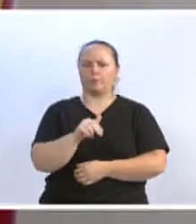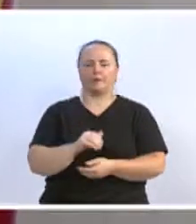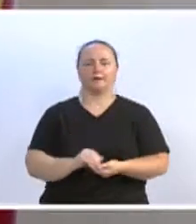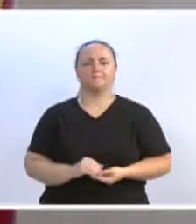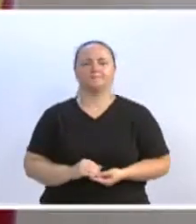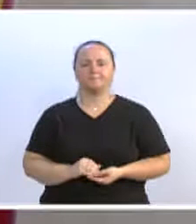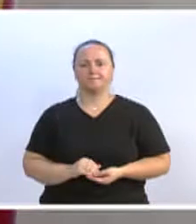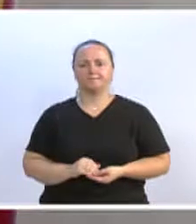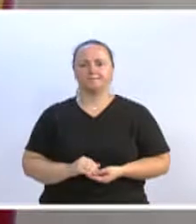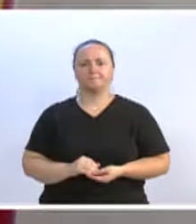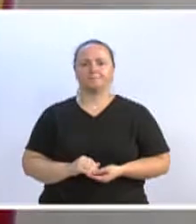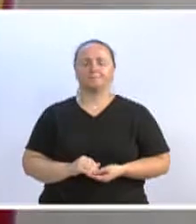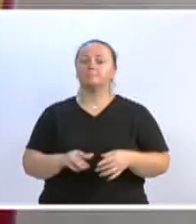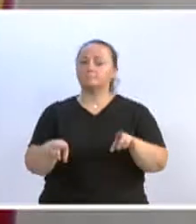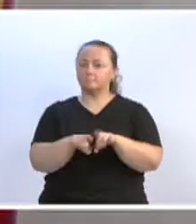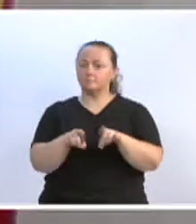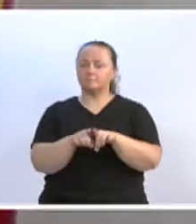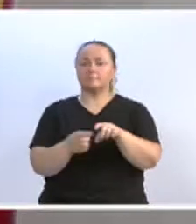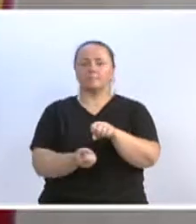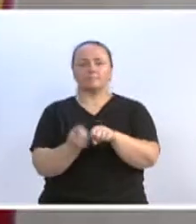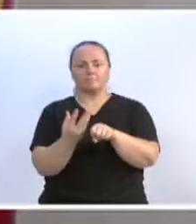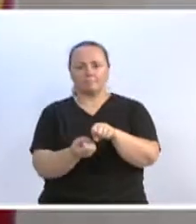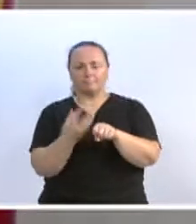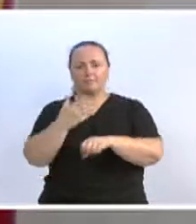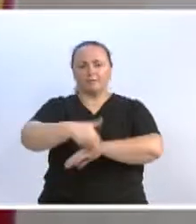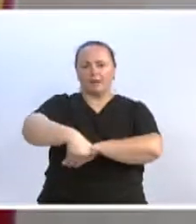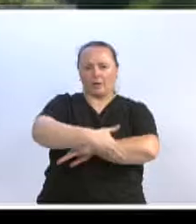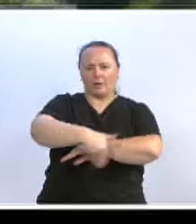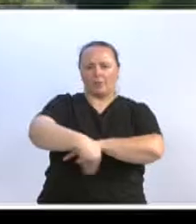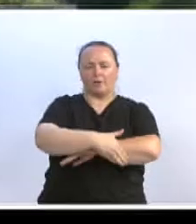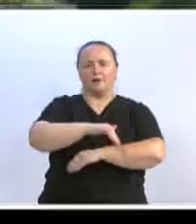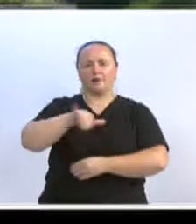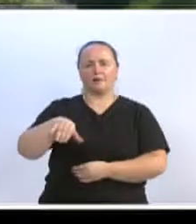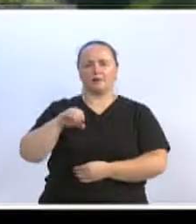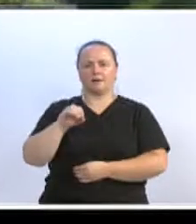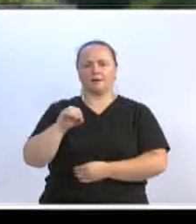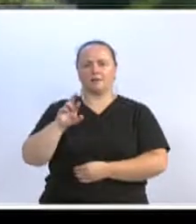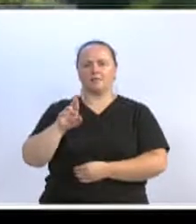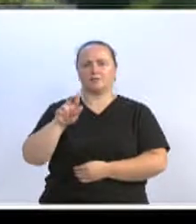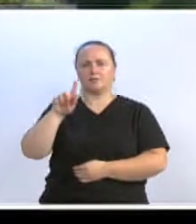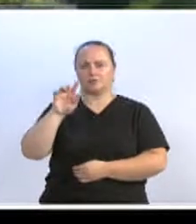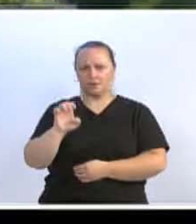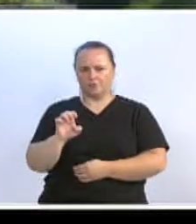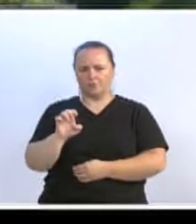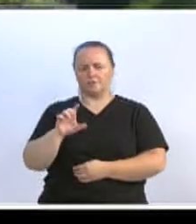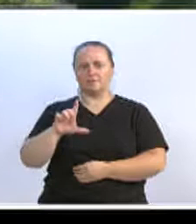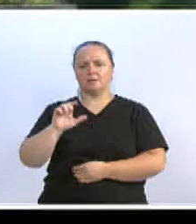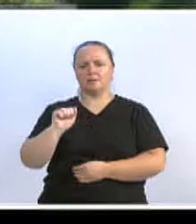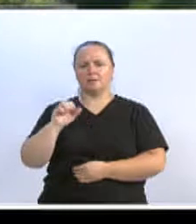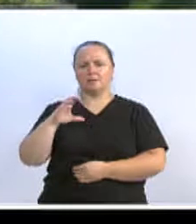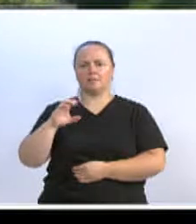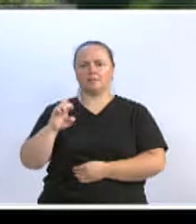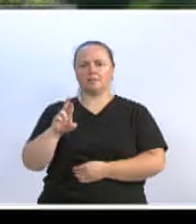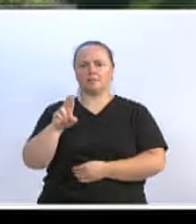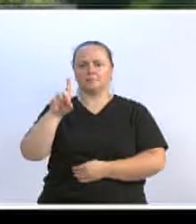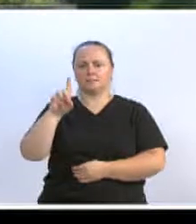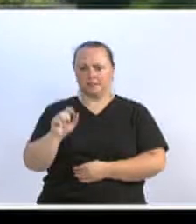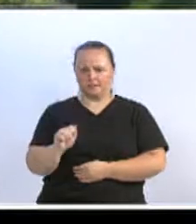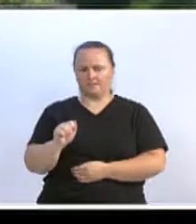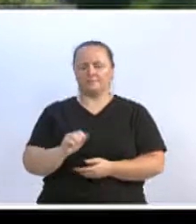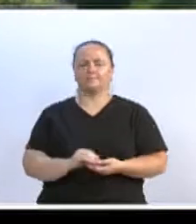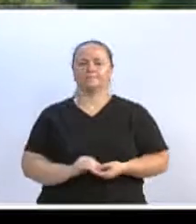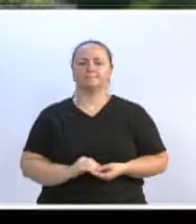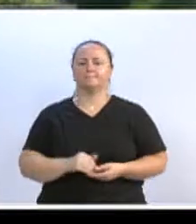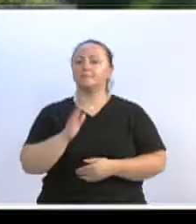melhorias que estão sendo feitas pelo samae o governador jorge lacerda que devem ajudar no abastecimento daquela região onde ontem já foi